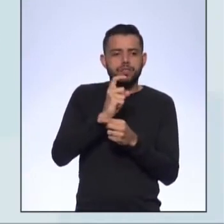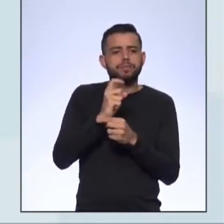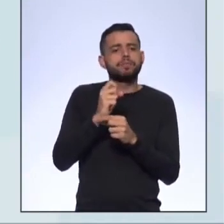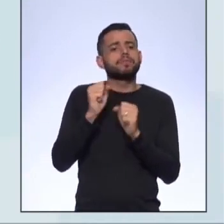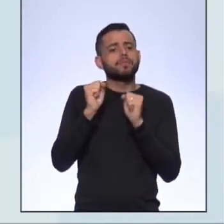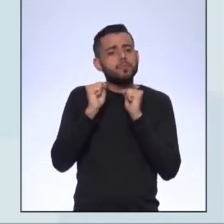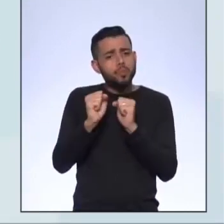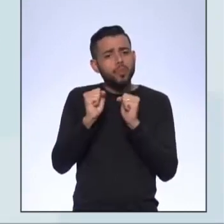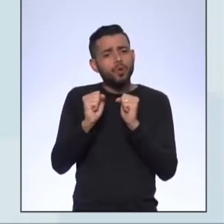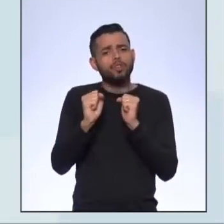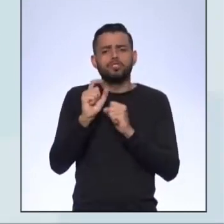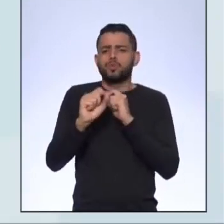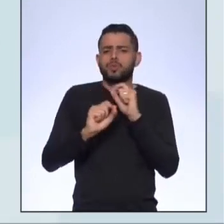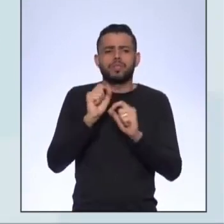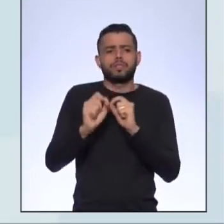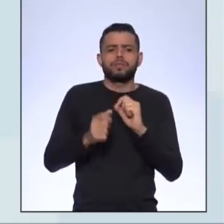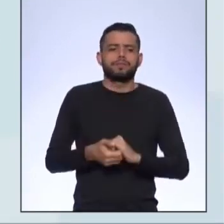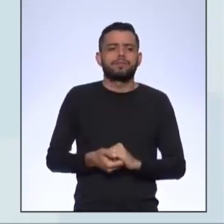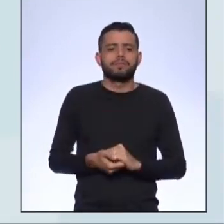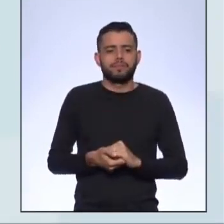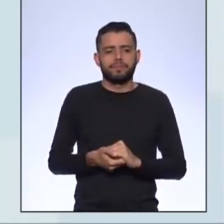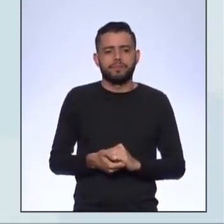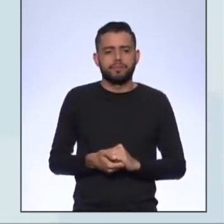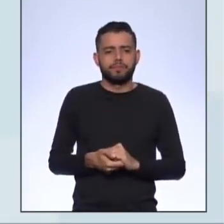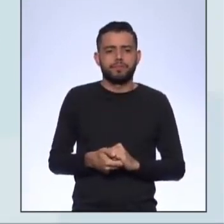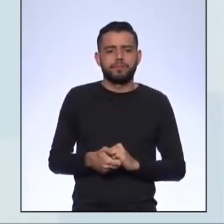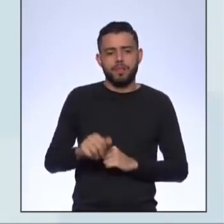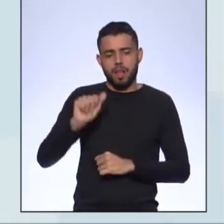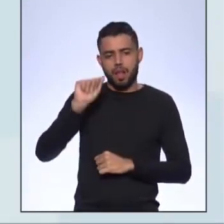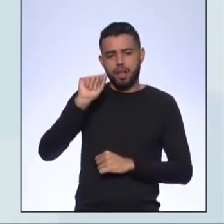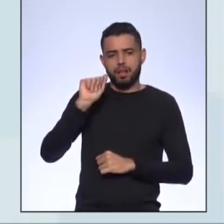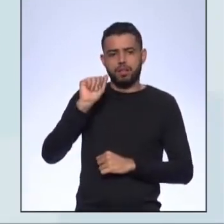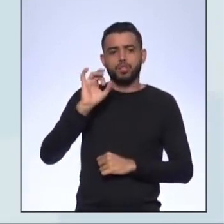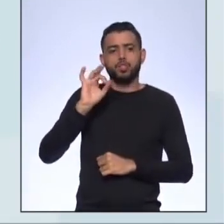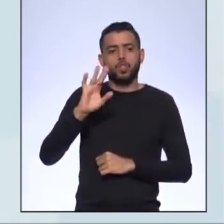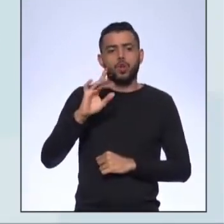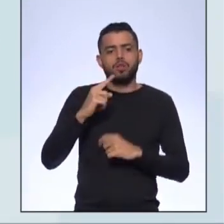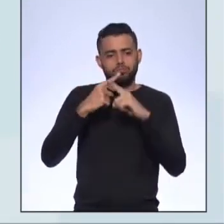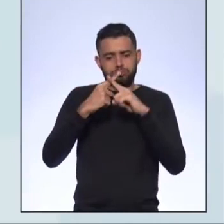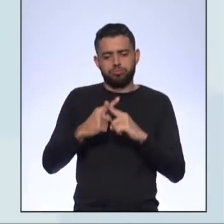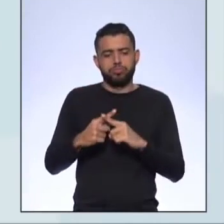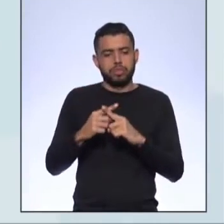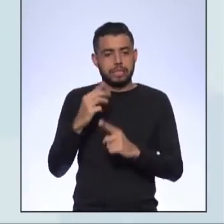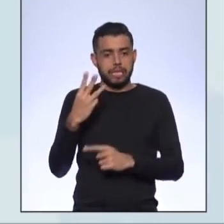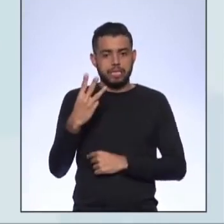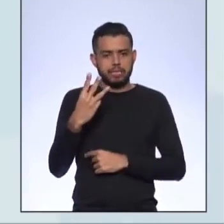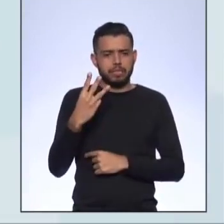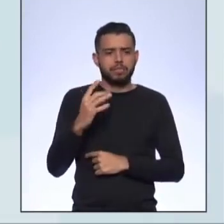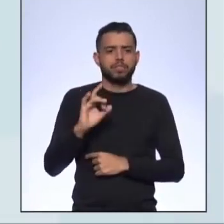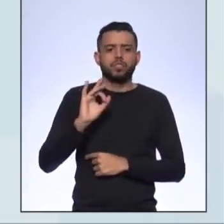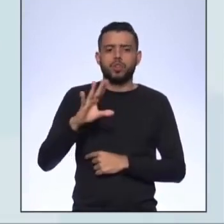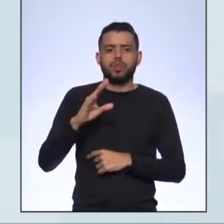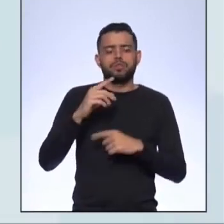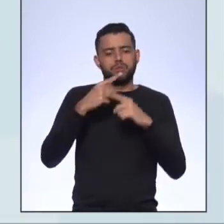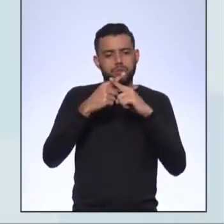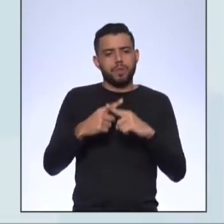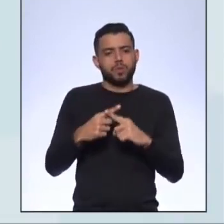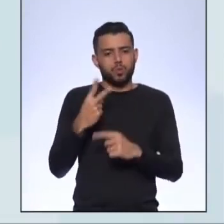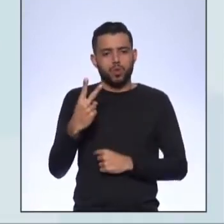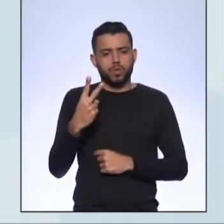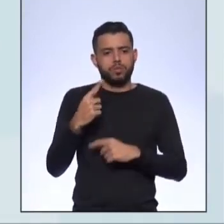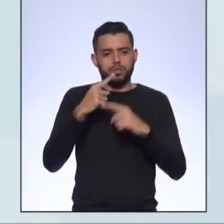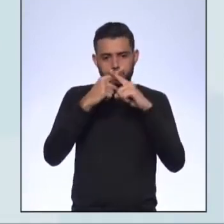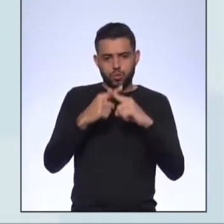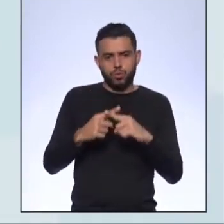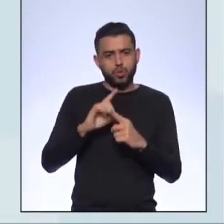pode resultar em, letra A, apenas do cruzamento 3, B, apenas do cruzamento 2, C, apenas